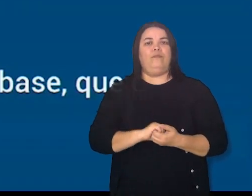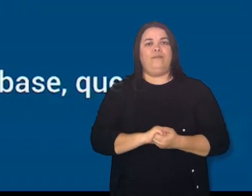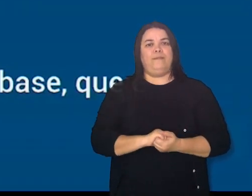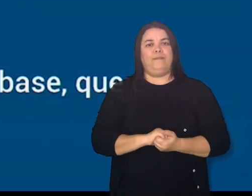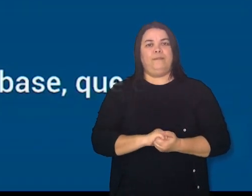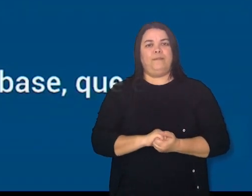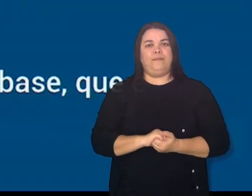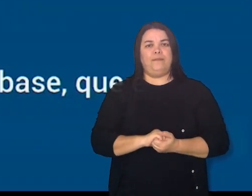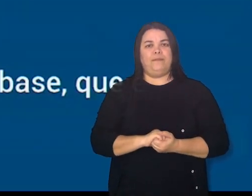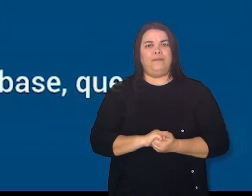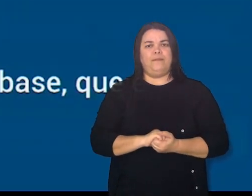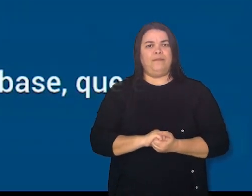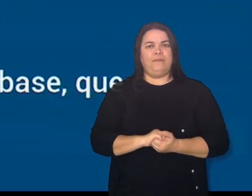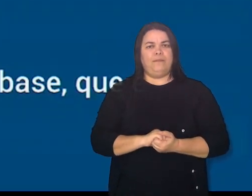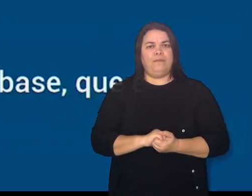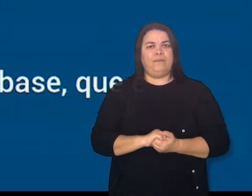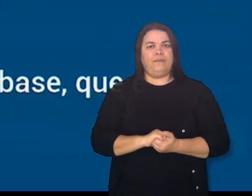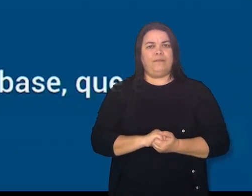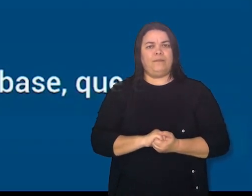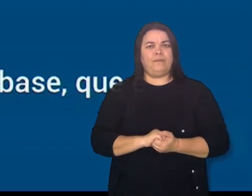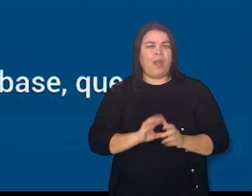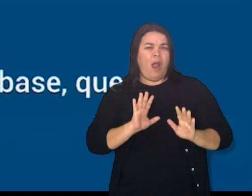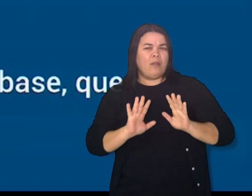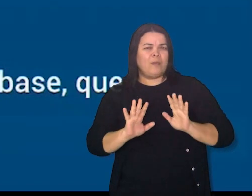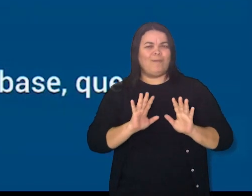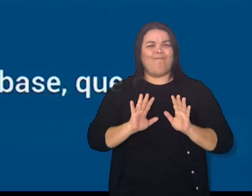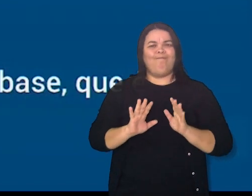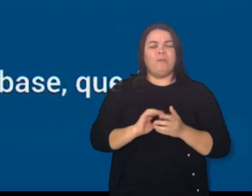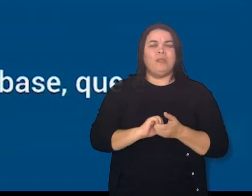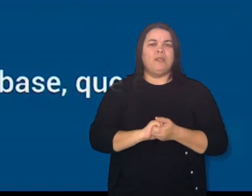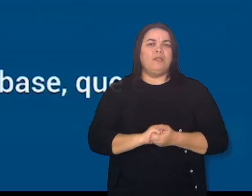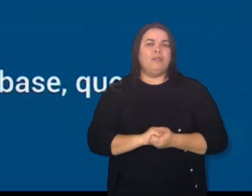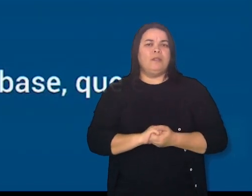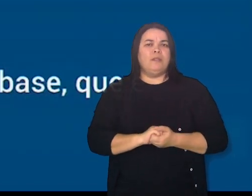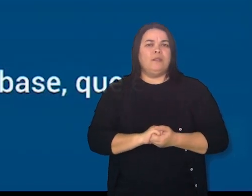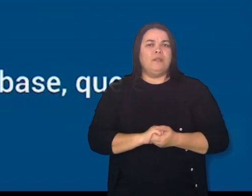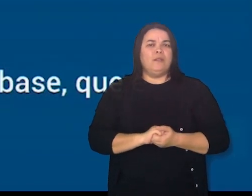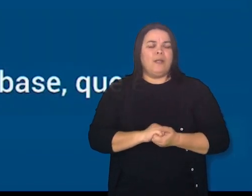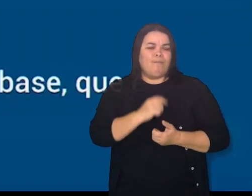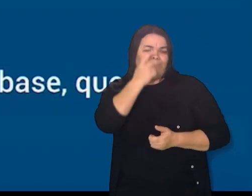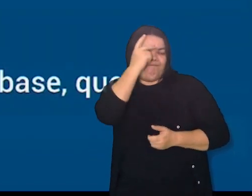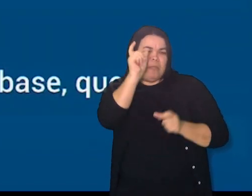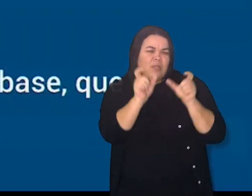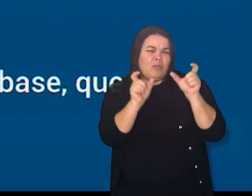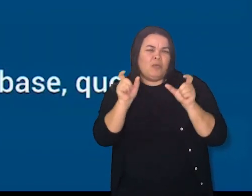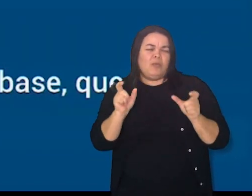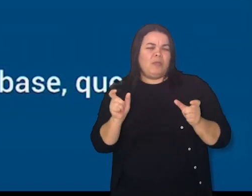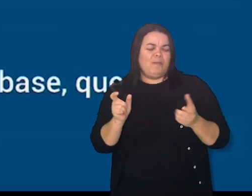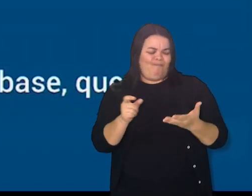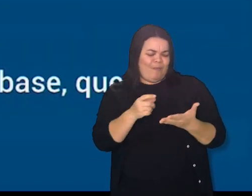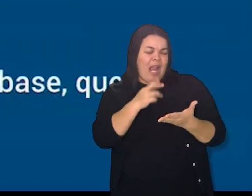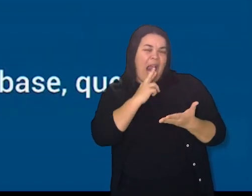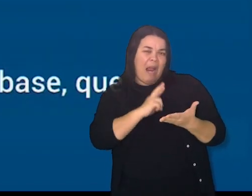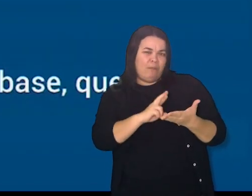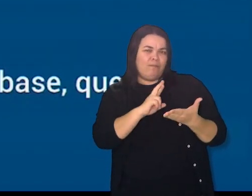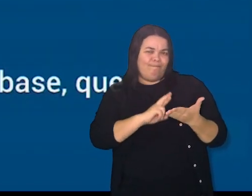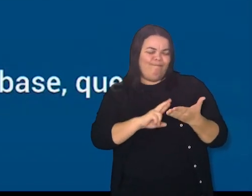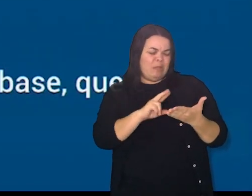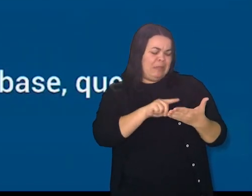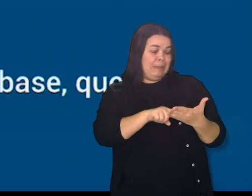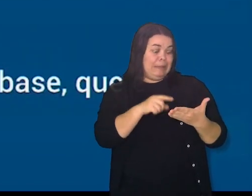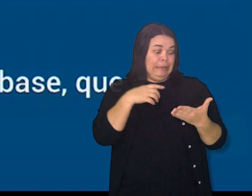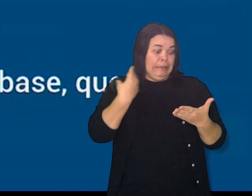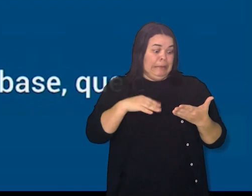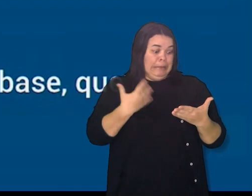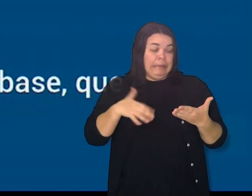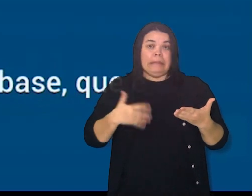8. Né? É comum, né? Às vezes, a pessoa que está desenvolvendo